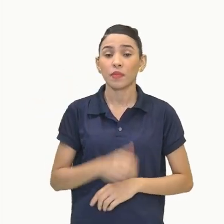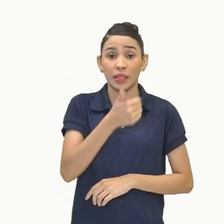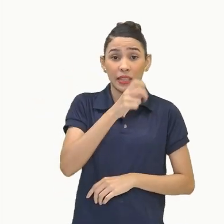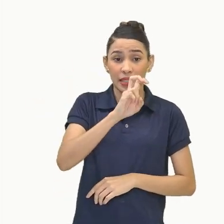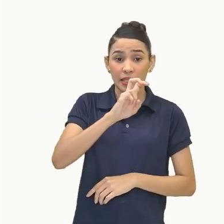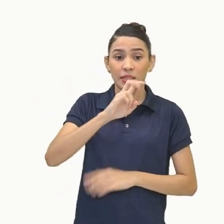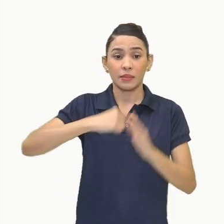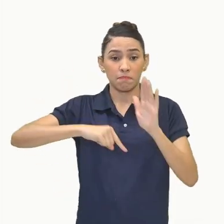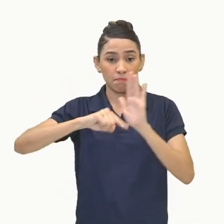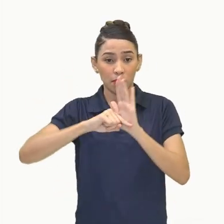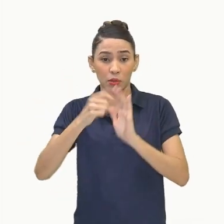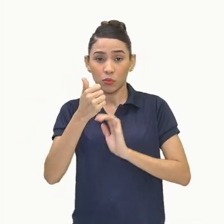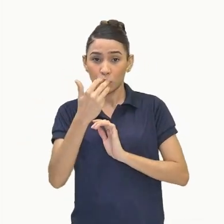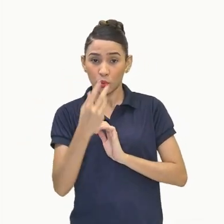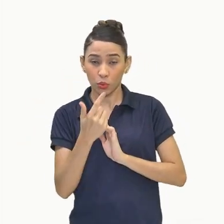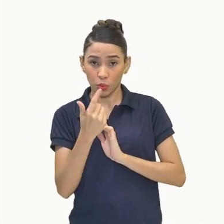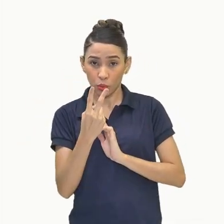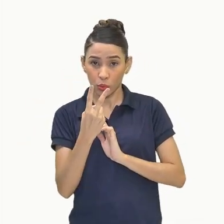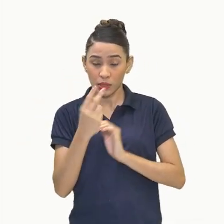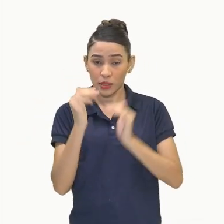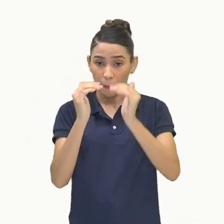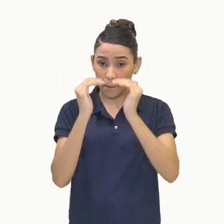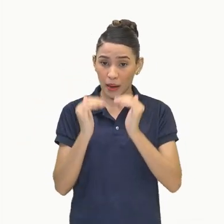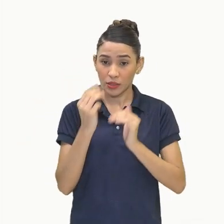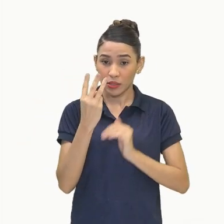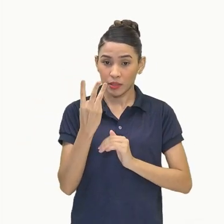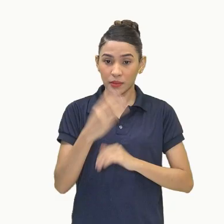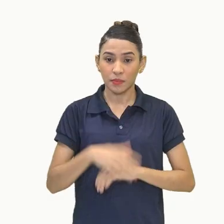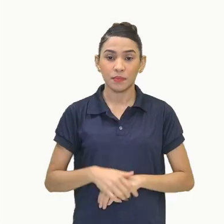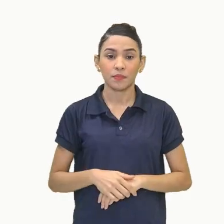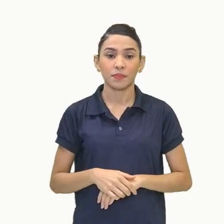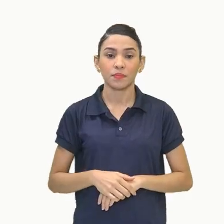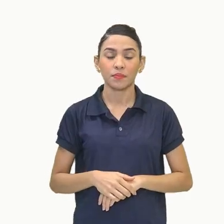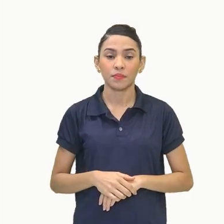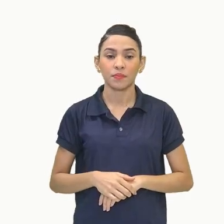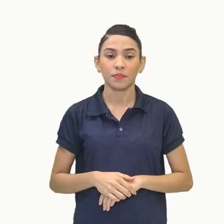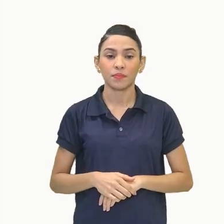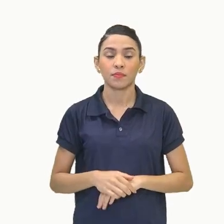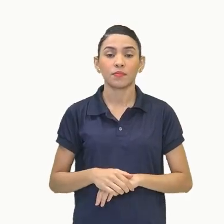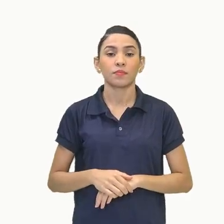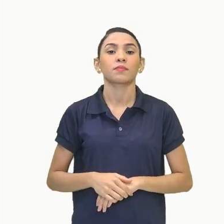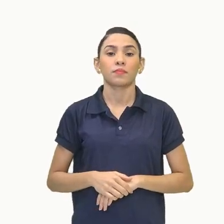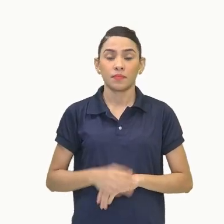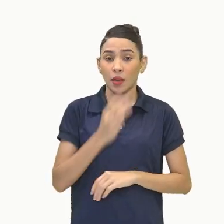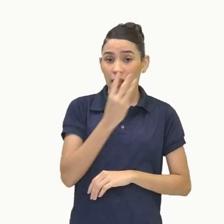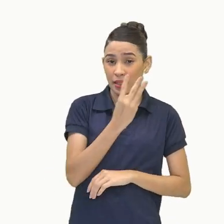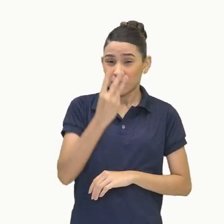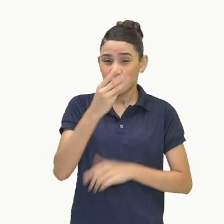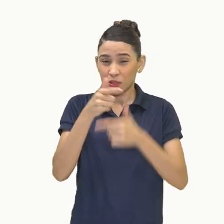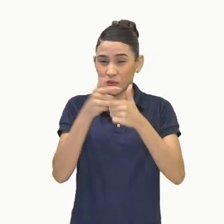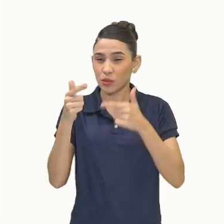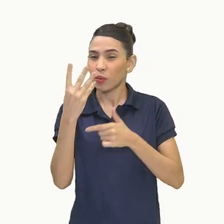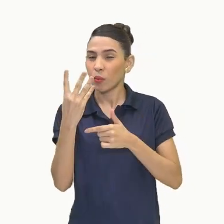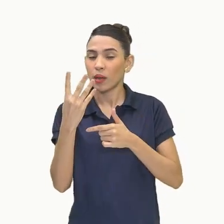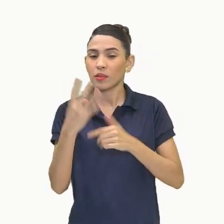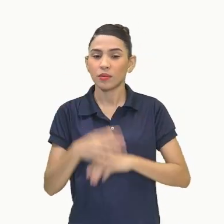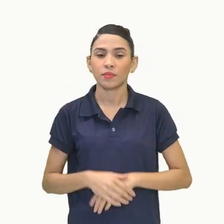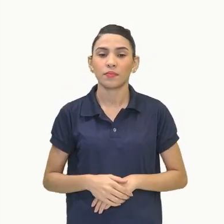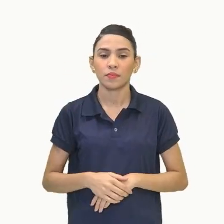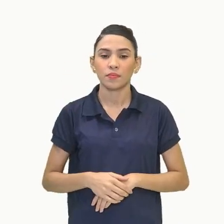3. Baixa o 3, que vai dar 33 dividido por 4 dá